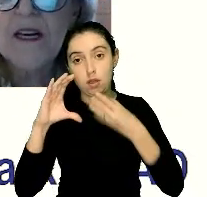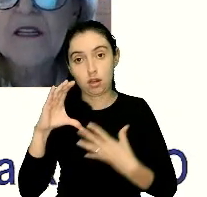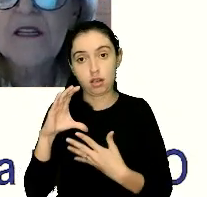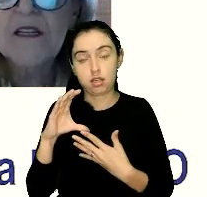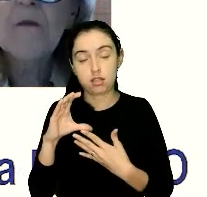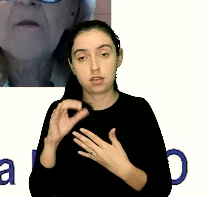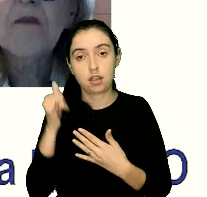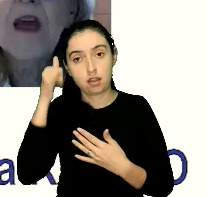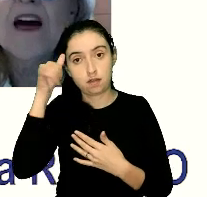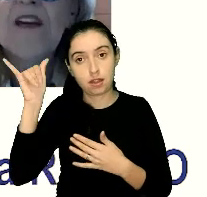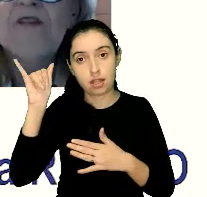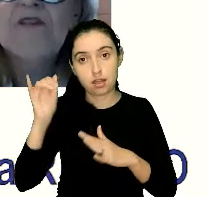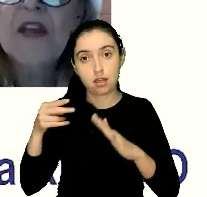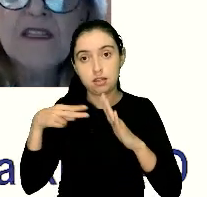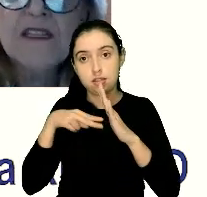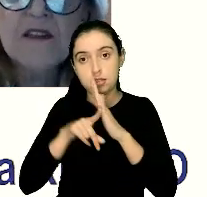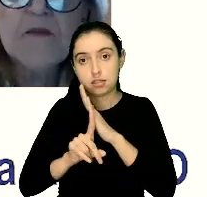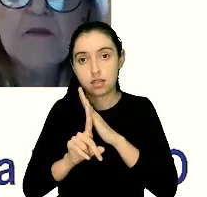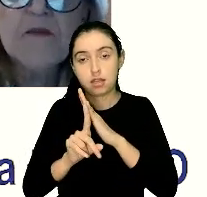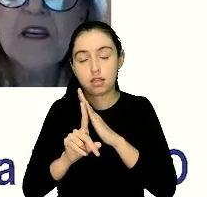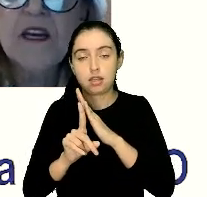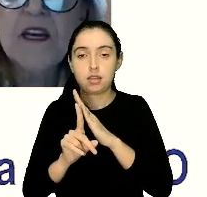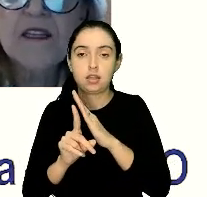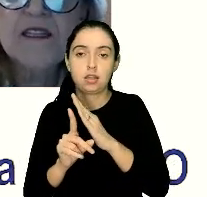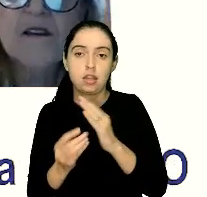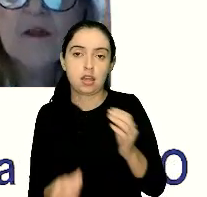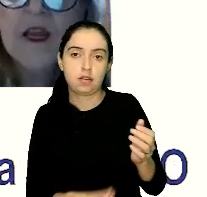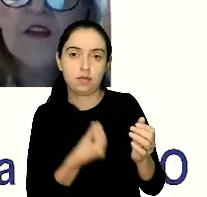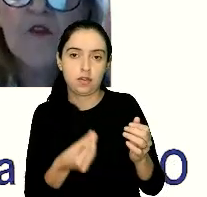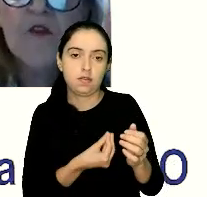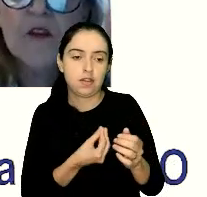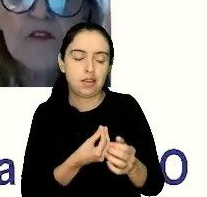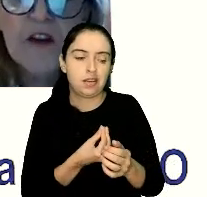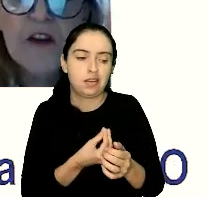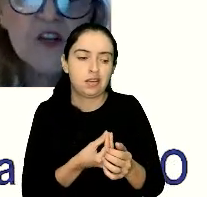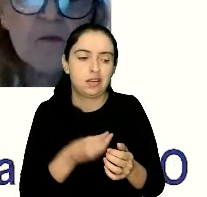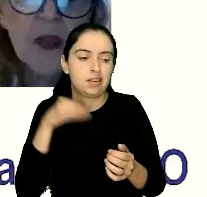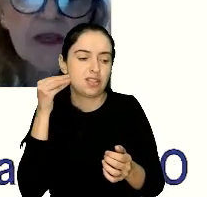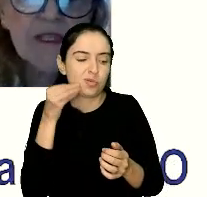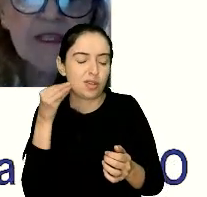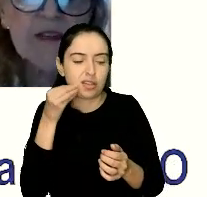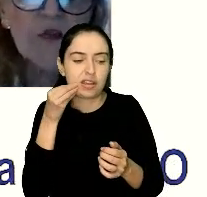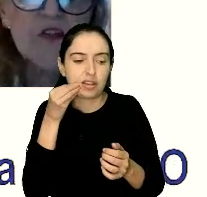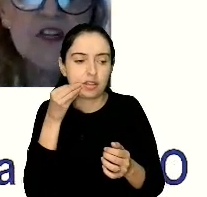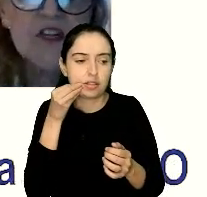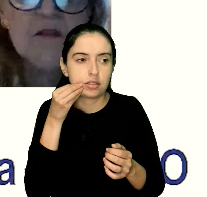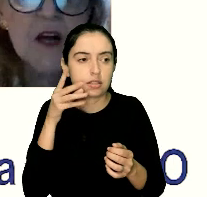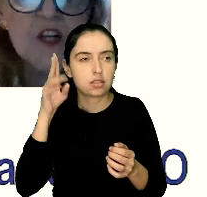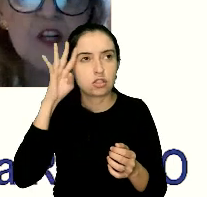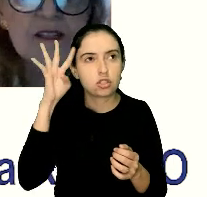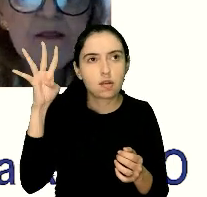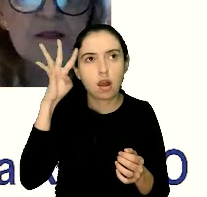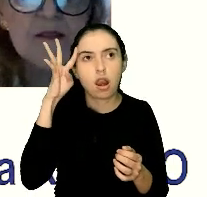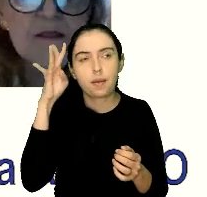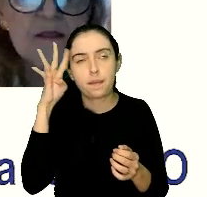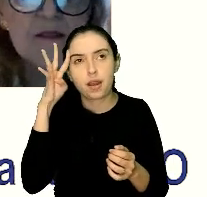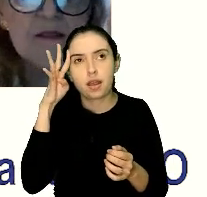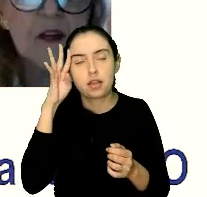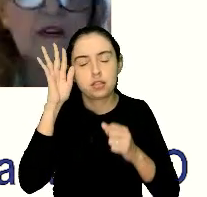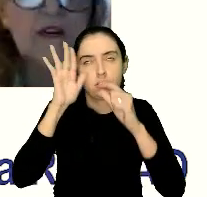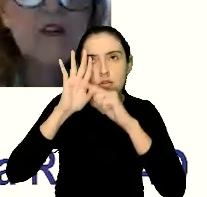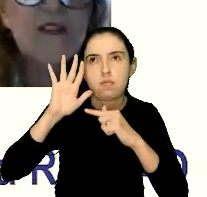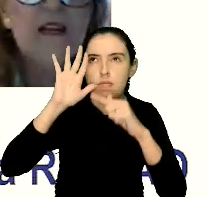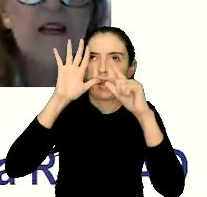evitação para sair, a revivência da experiência em forma de flashbacks, né, ou de imagens,